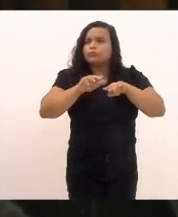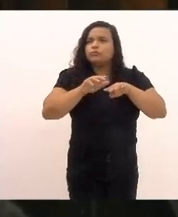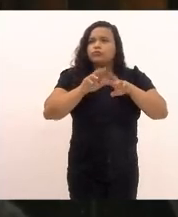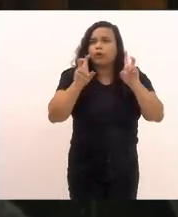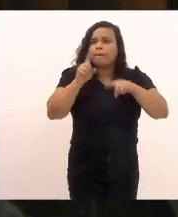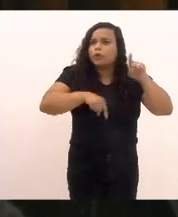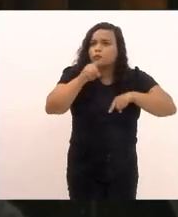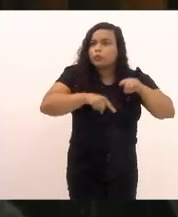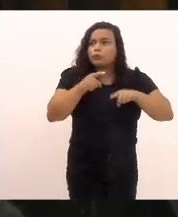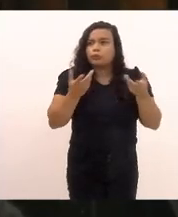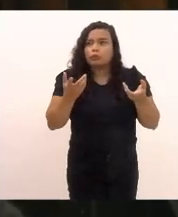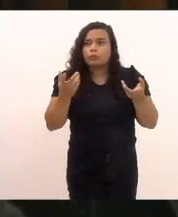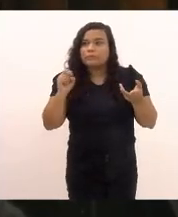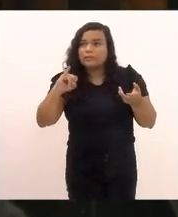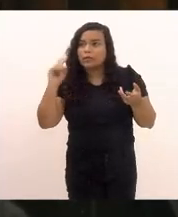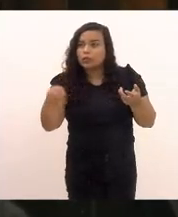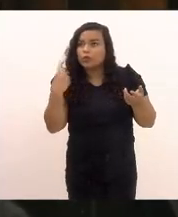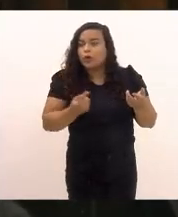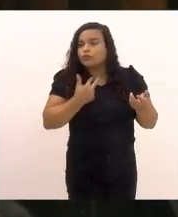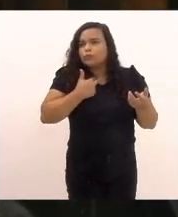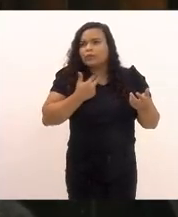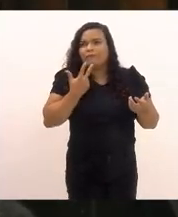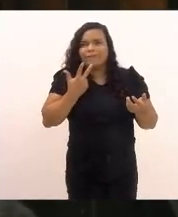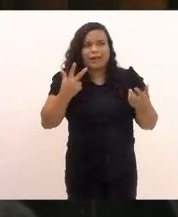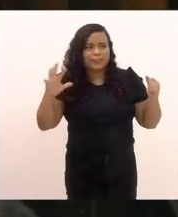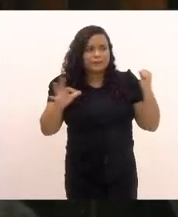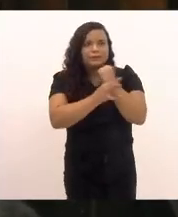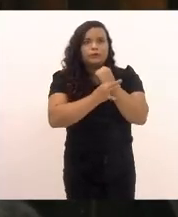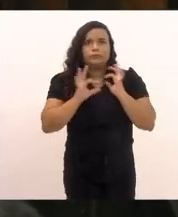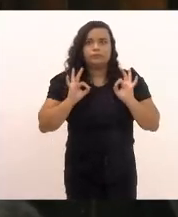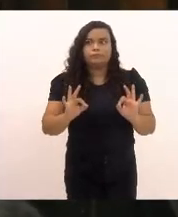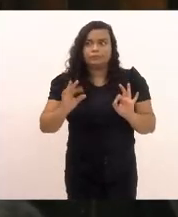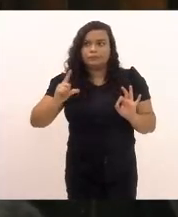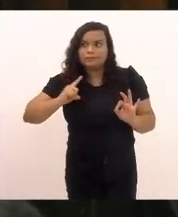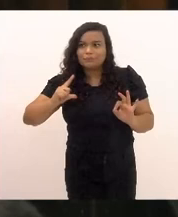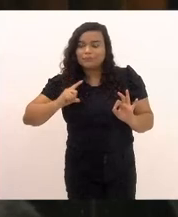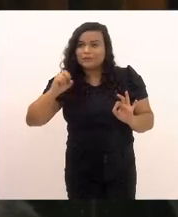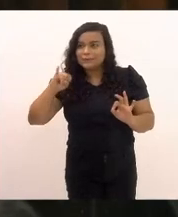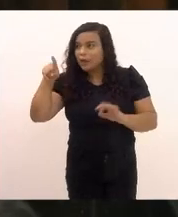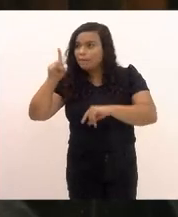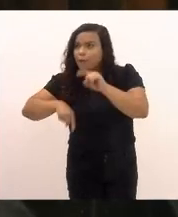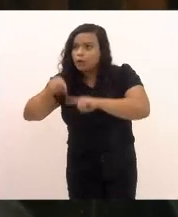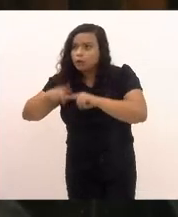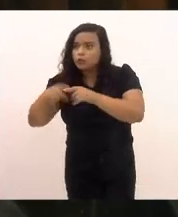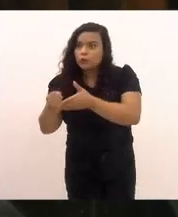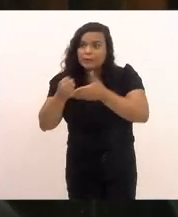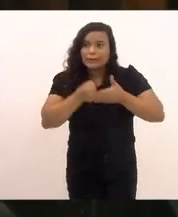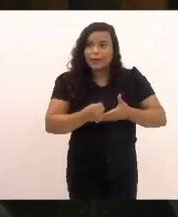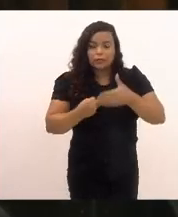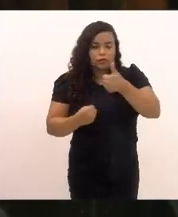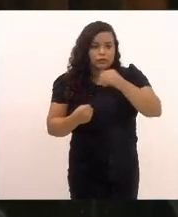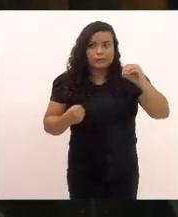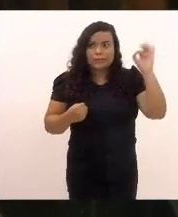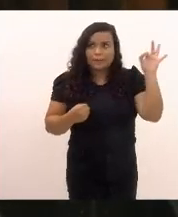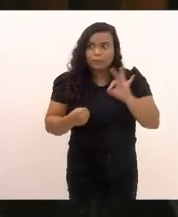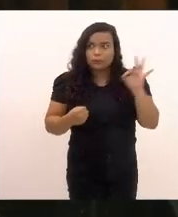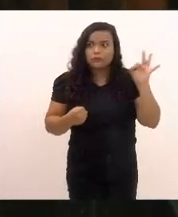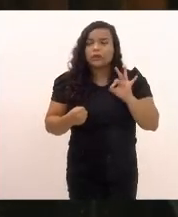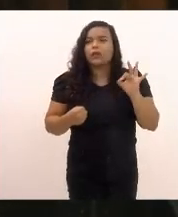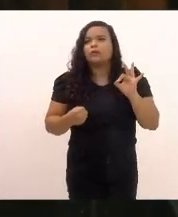se nós não podemos dizer com segurança se aquele produto vai trazer 100% de